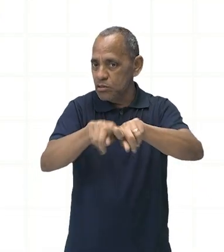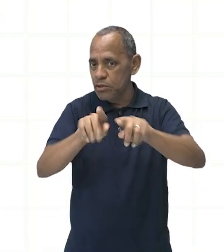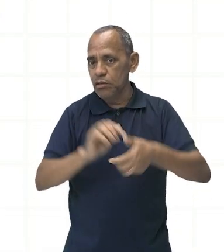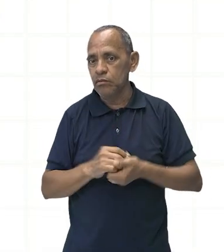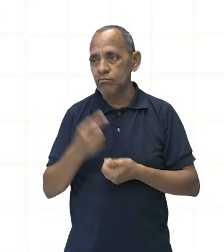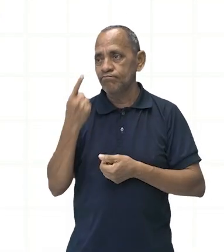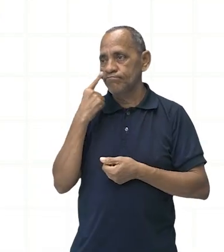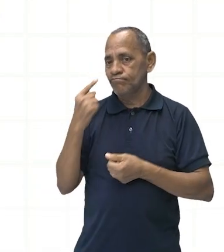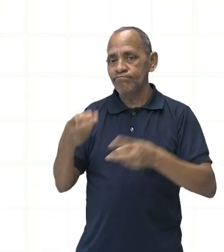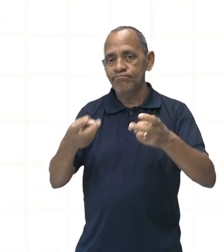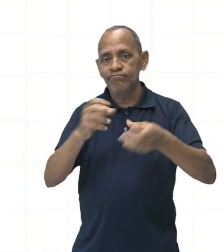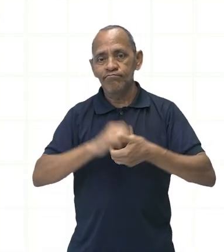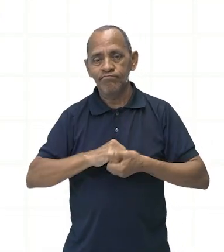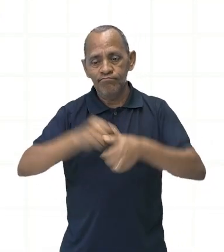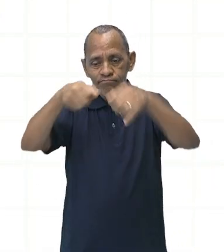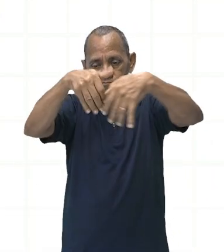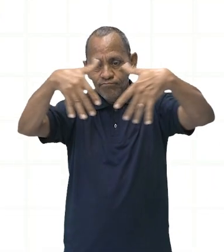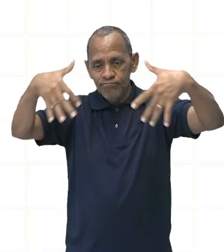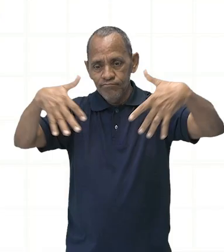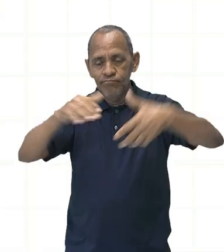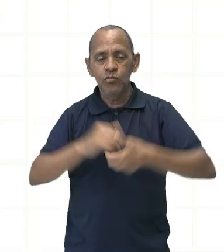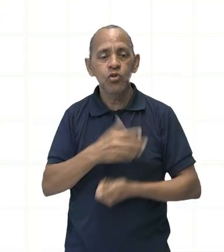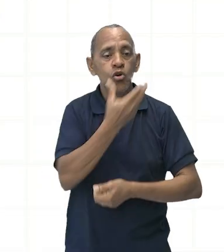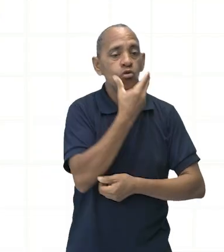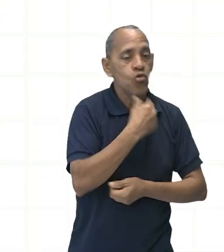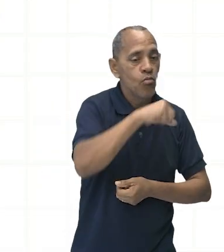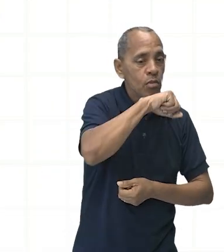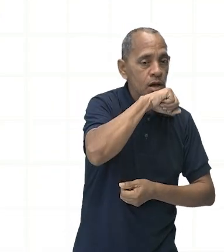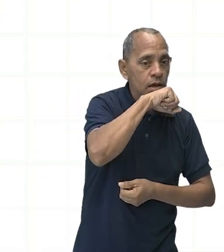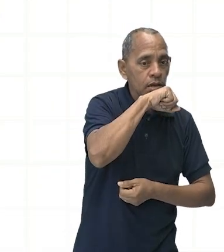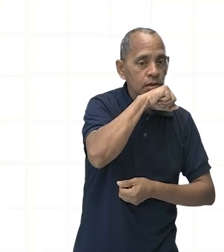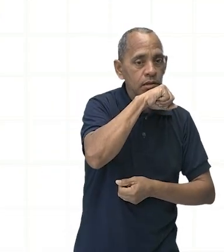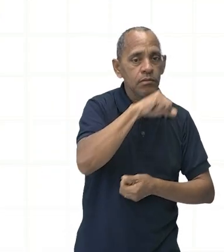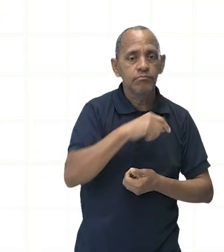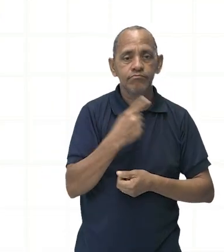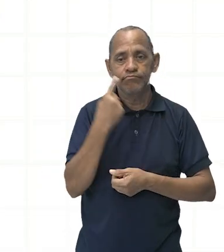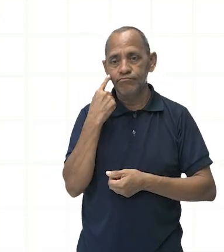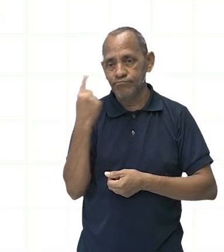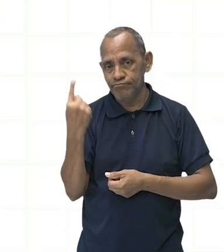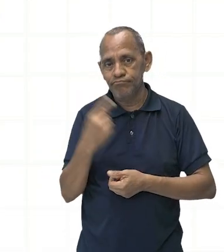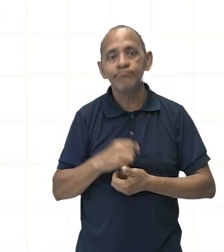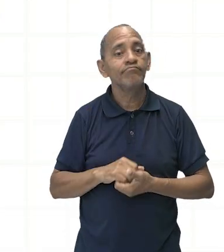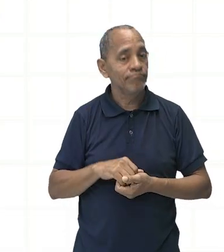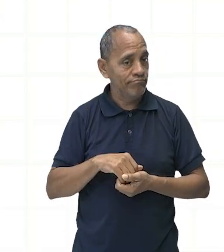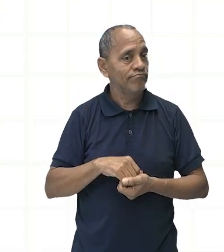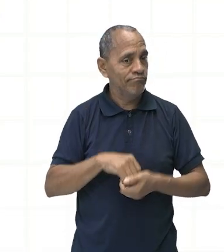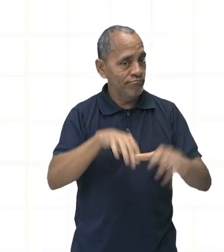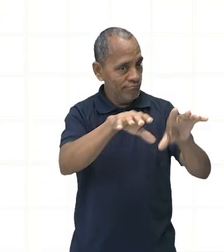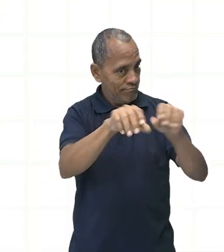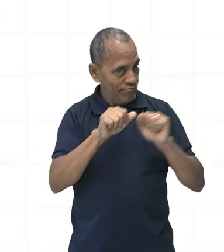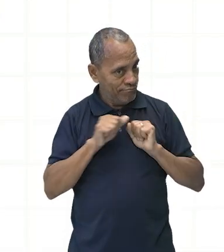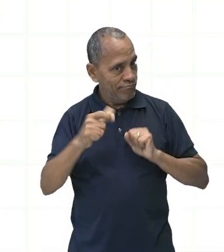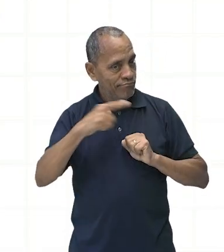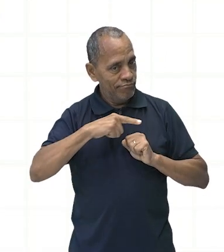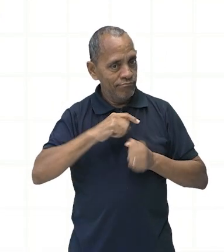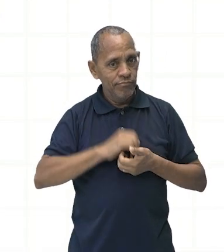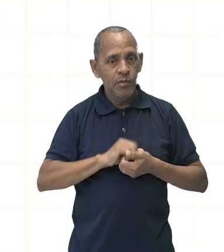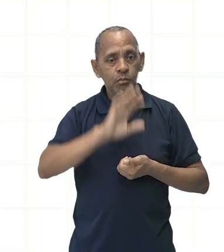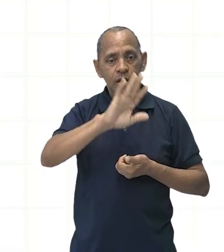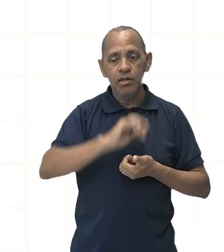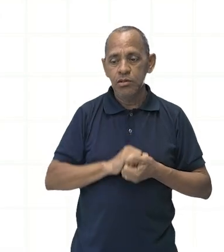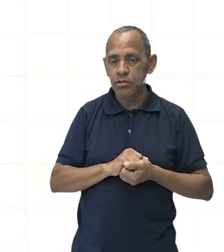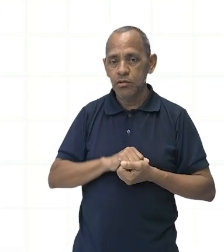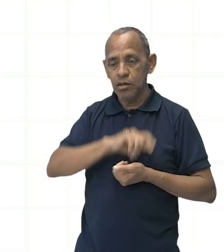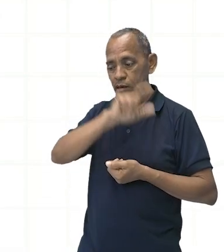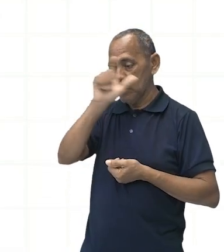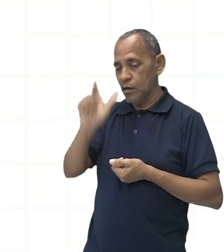perceber? Olhem aqui de novo comigo esse heredograma. Os pais, nós temos um pai aqui, ó, que é afetado, mas, por